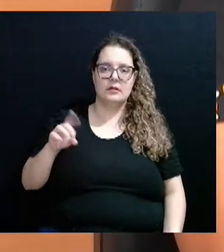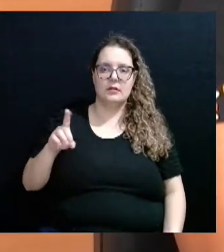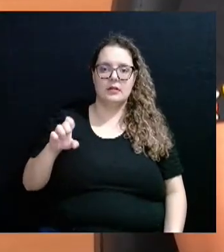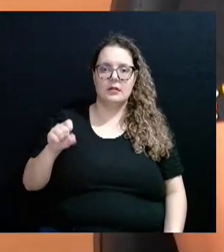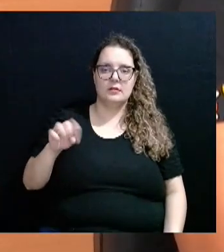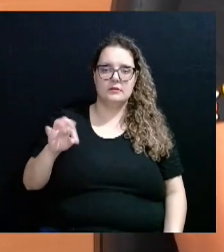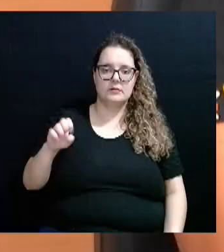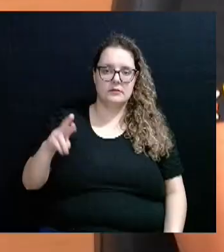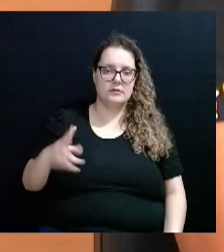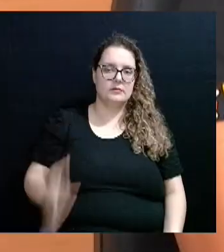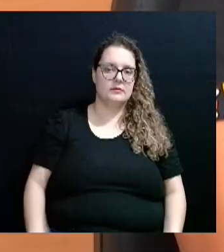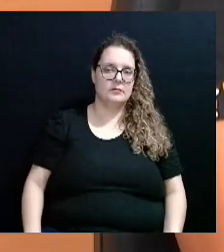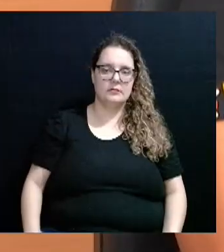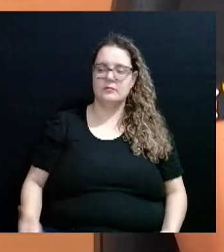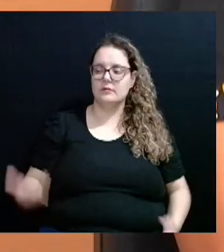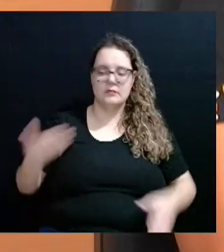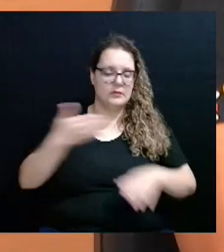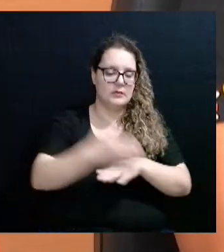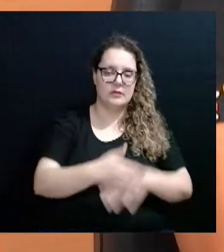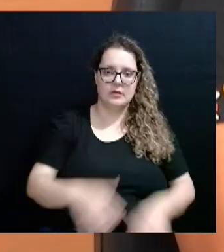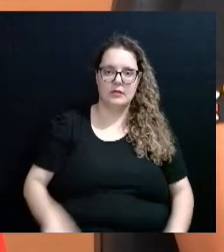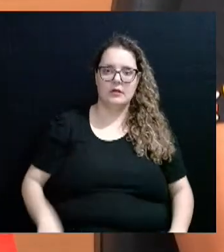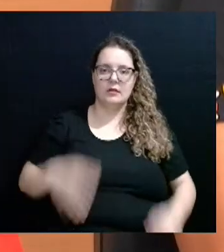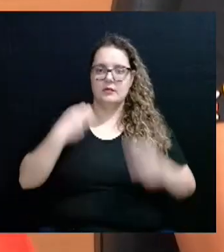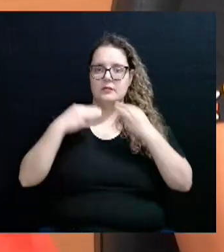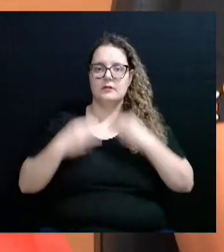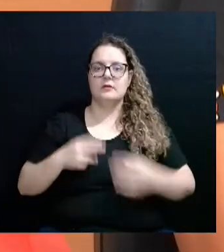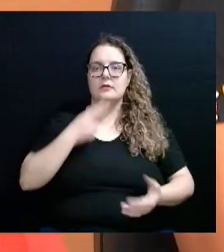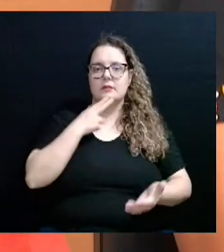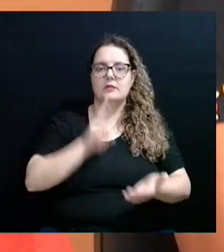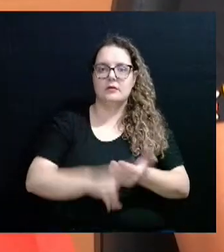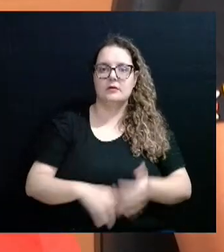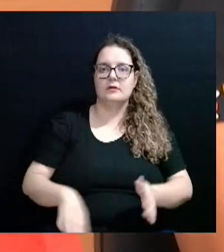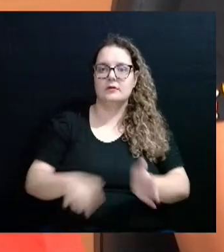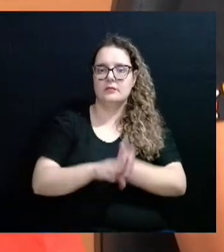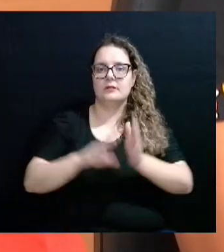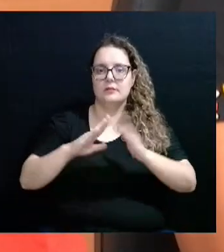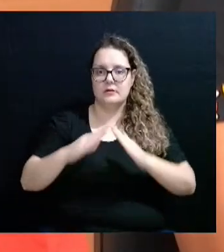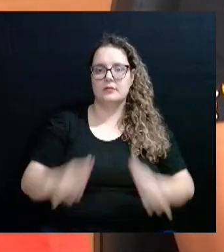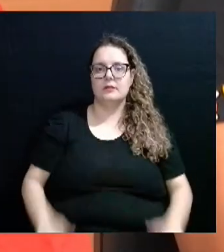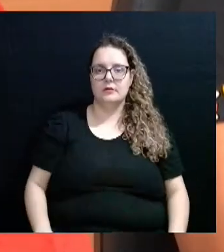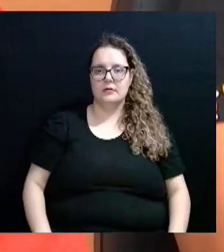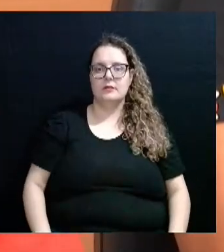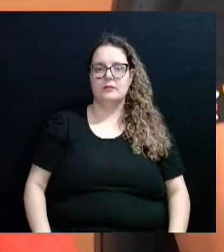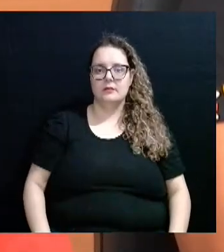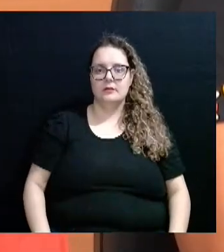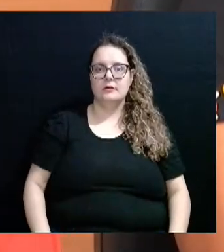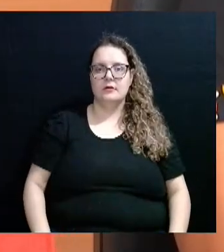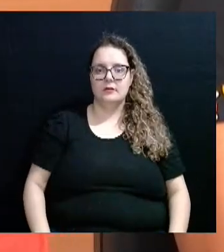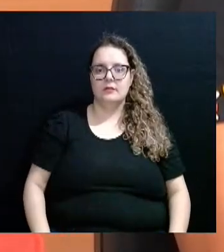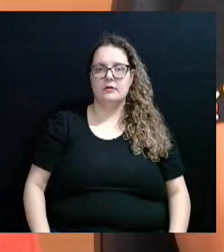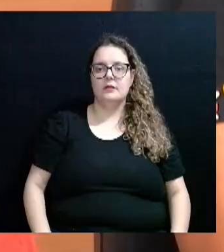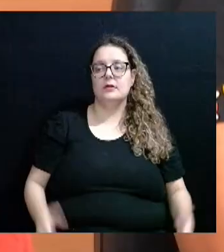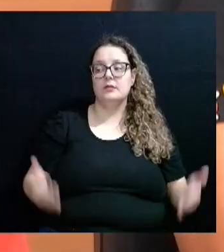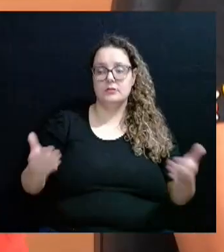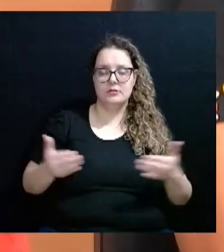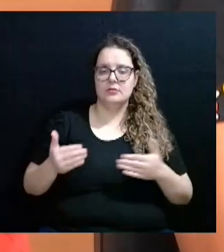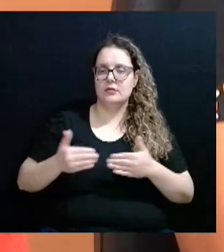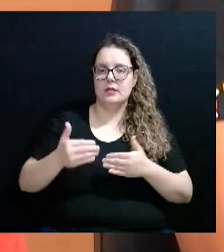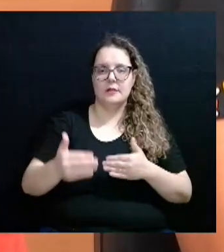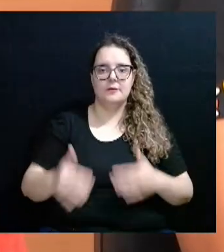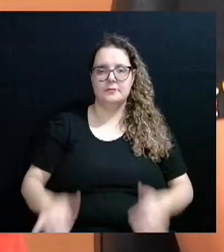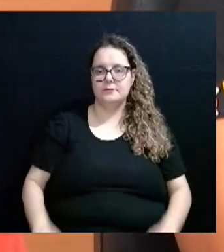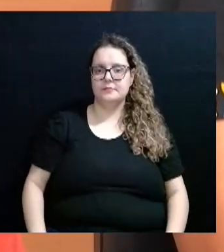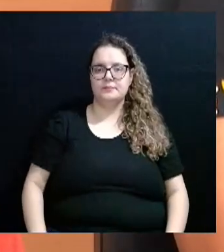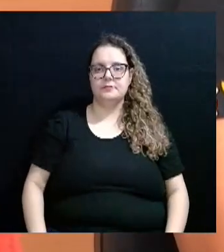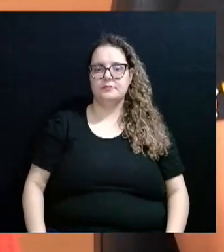dos caras lá, né? Como se tirasse uma carta aqui na minha casa e falasse, ó, mano, a partir de hoje aí você tá no exército,